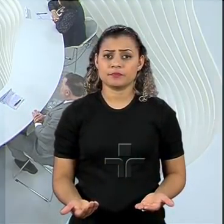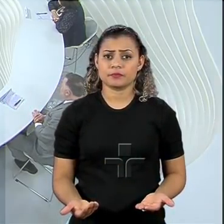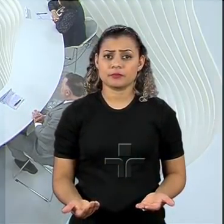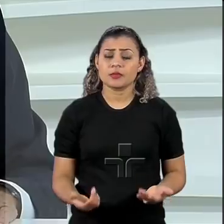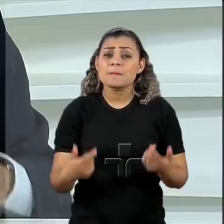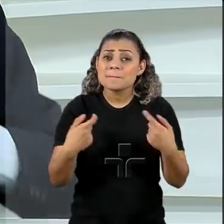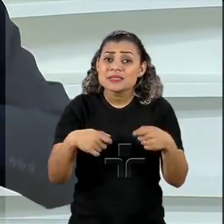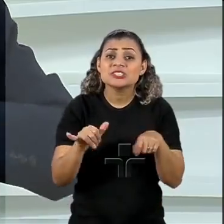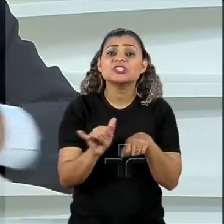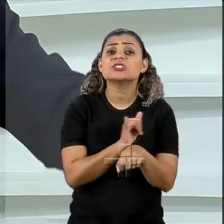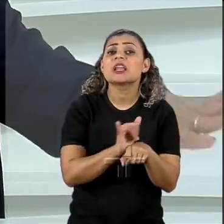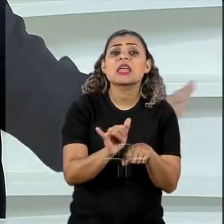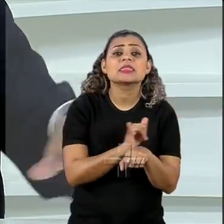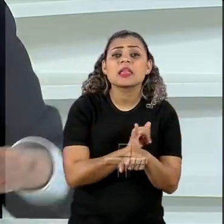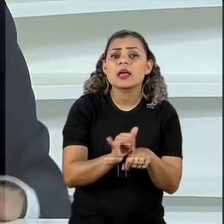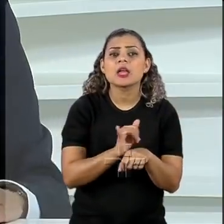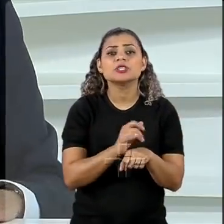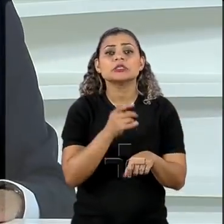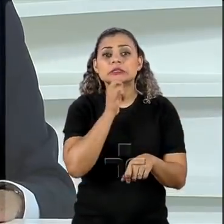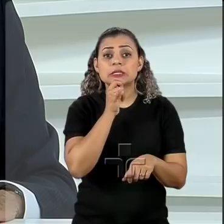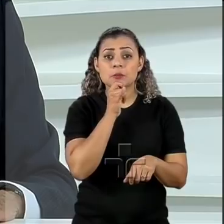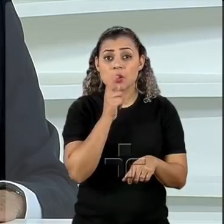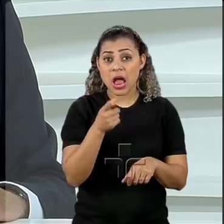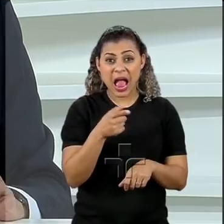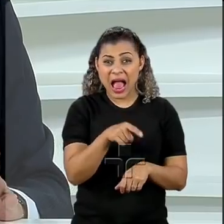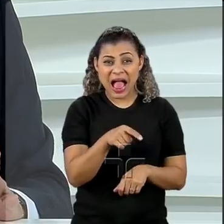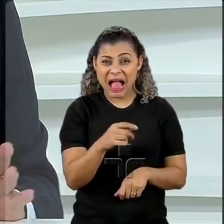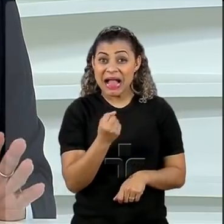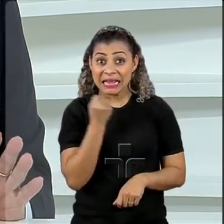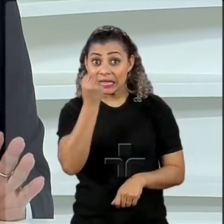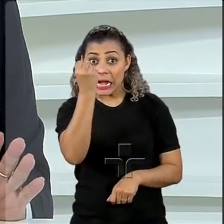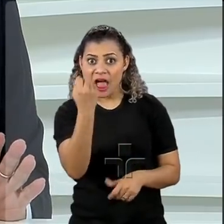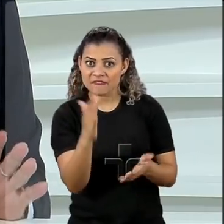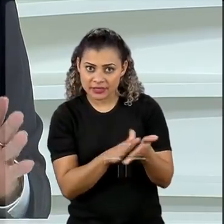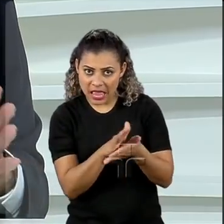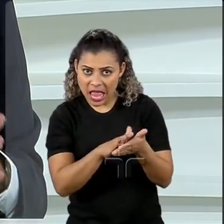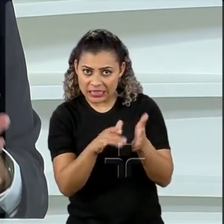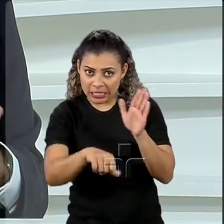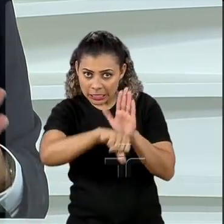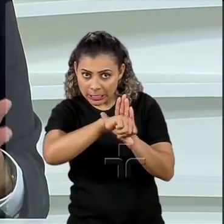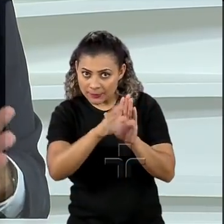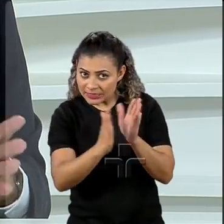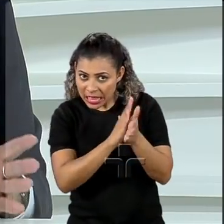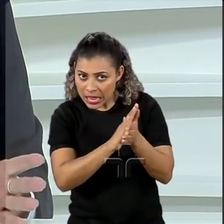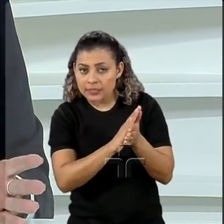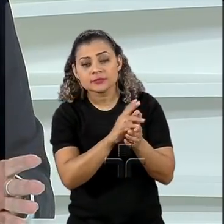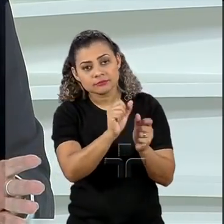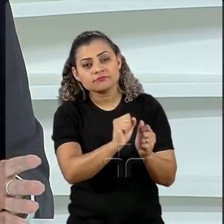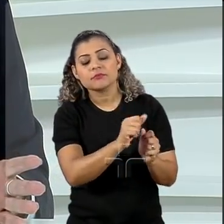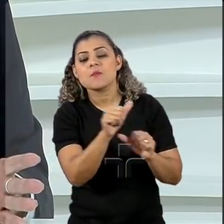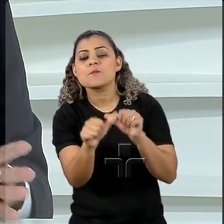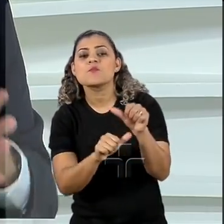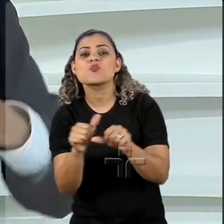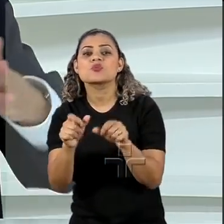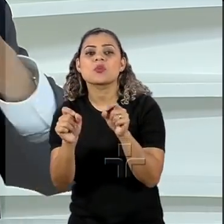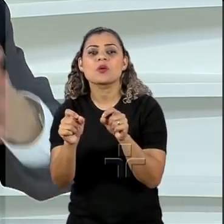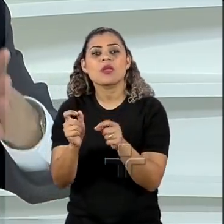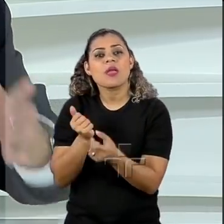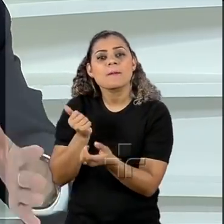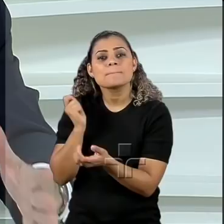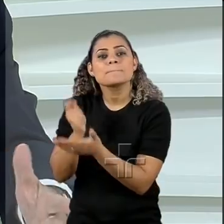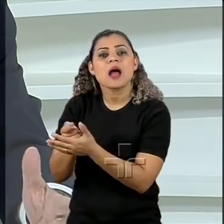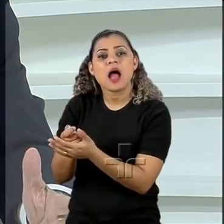penas alternativas aqueles que têm menos gravidade. Então, esta é uma questão que não